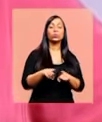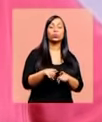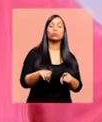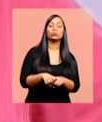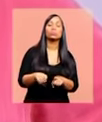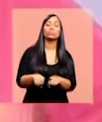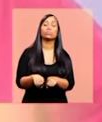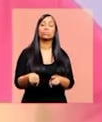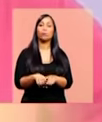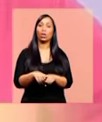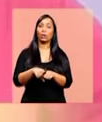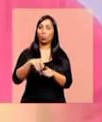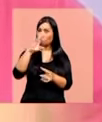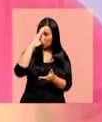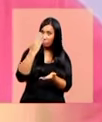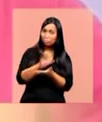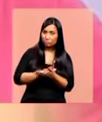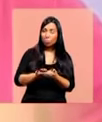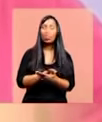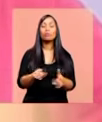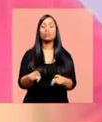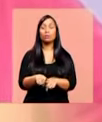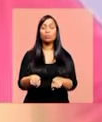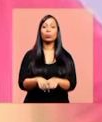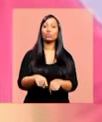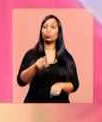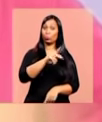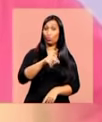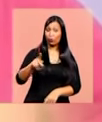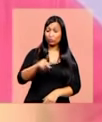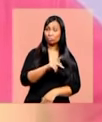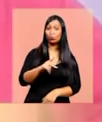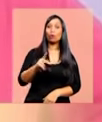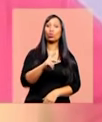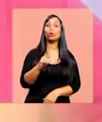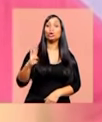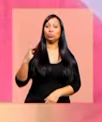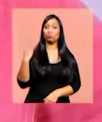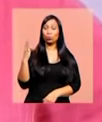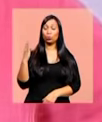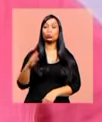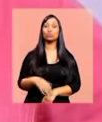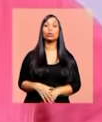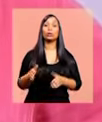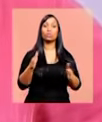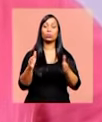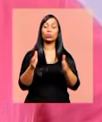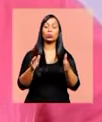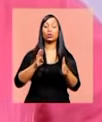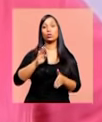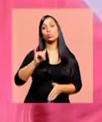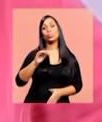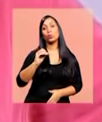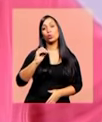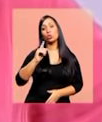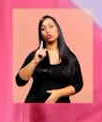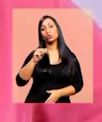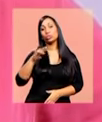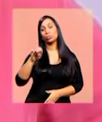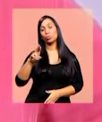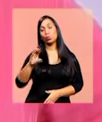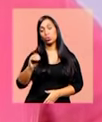sou professor de biologia, então a gente estuda no ensino médio uma parte da biologia que chama ciclos